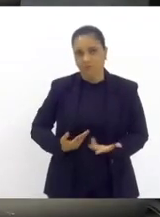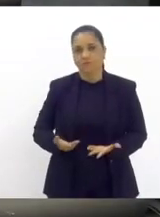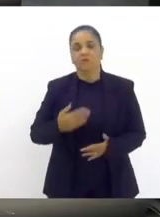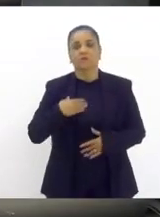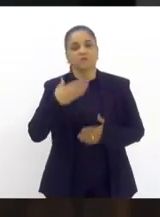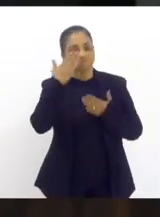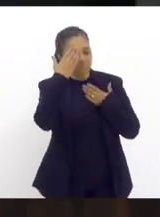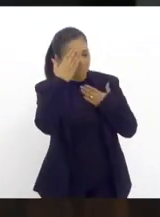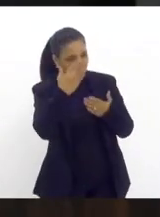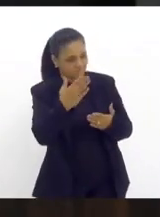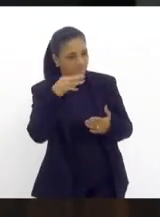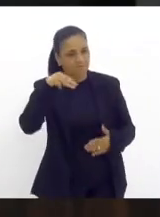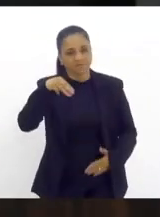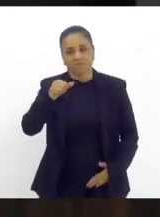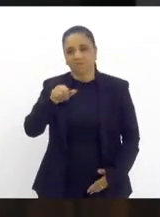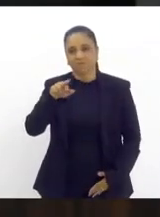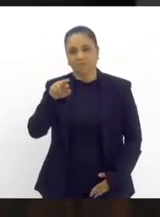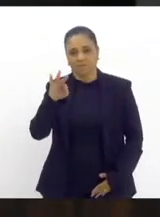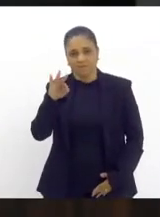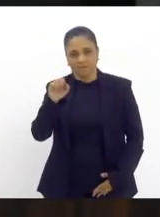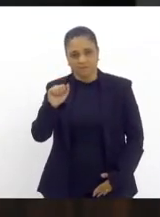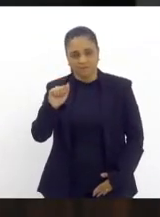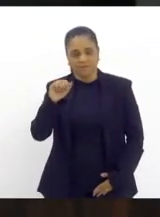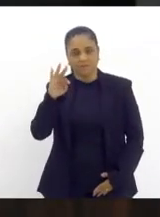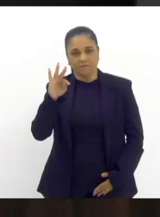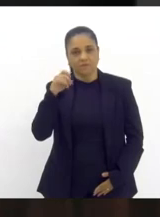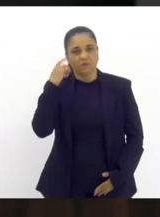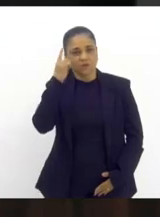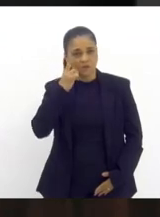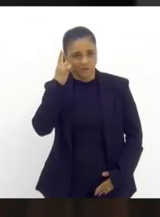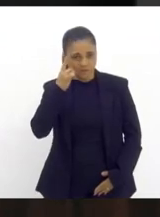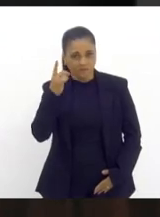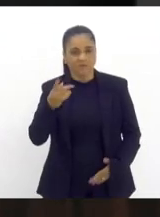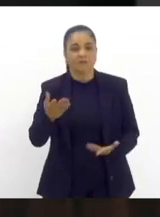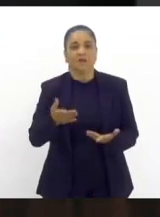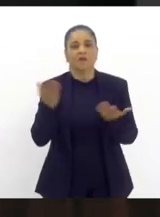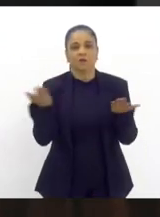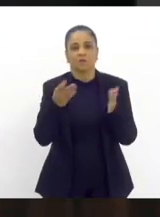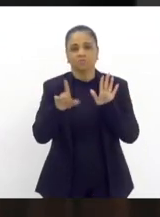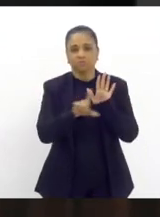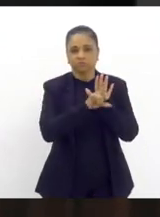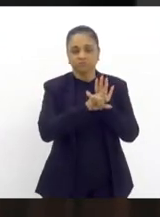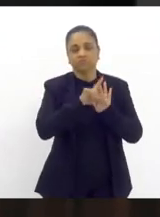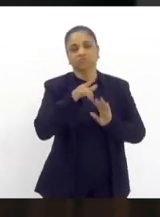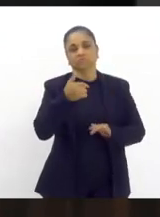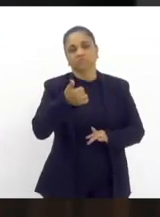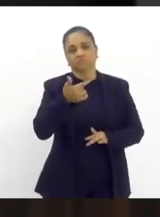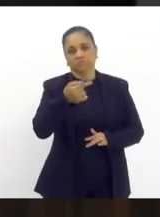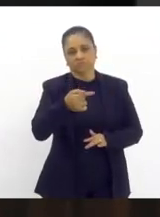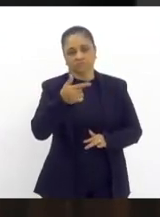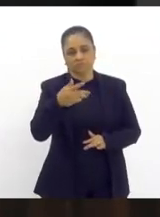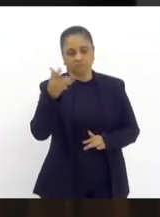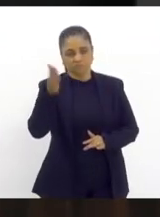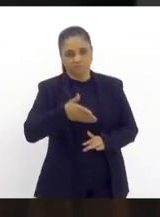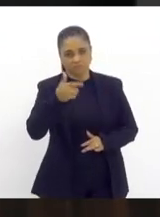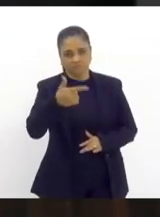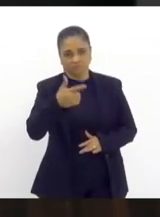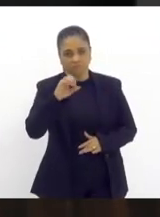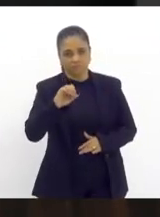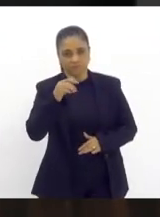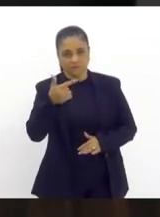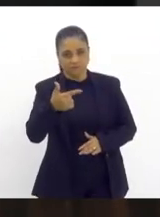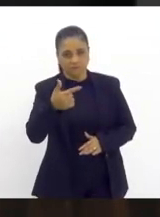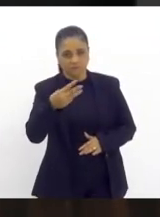Rocha anuncio indicação Legislativa número 17 2023 de autoria Deputado Elton Cristo